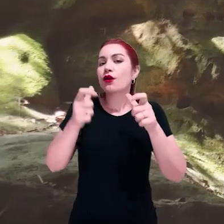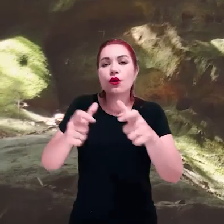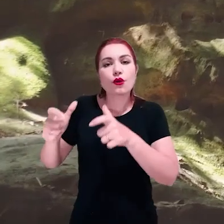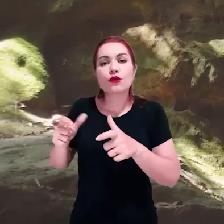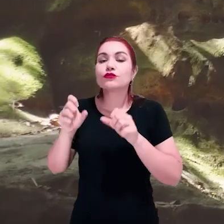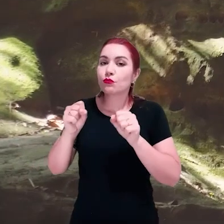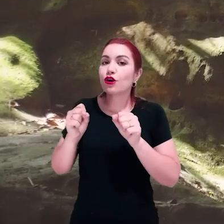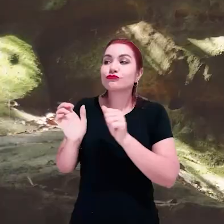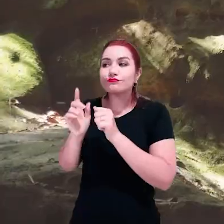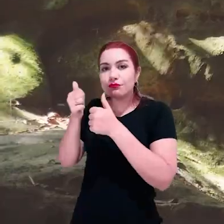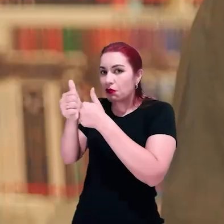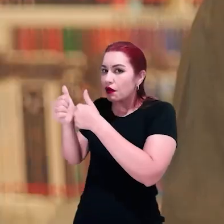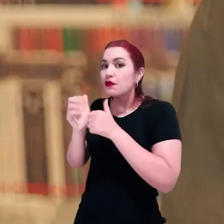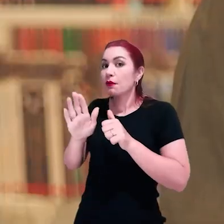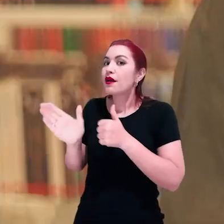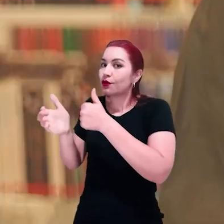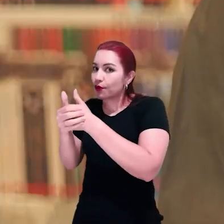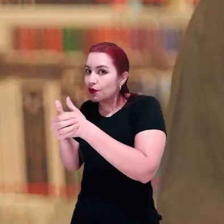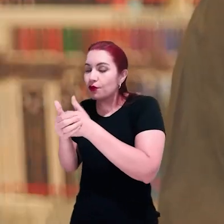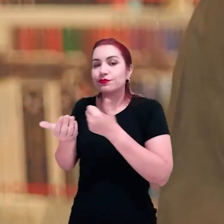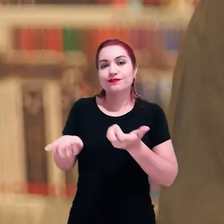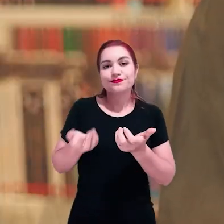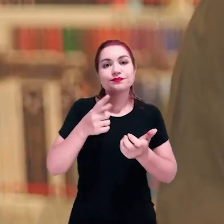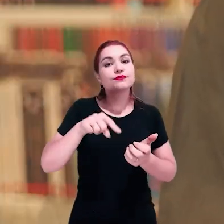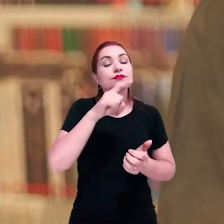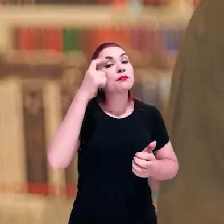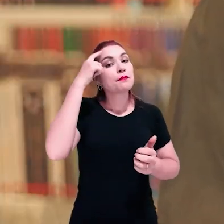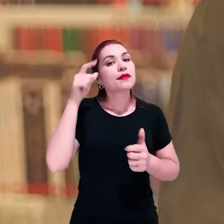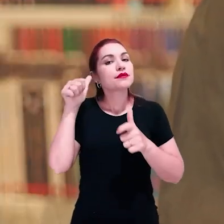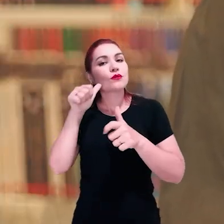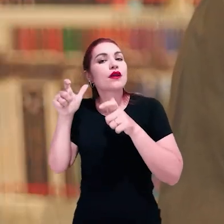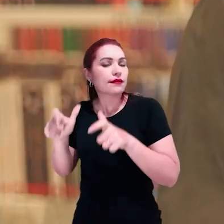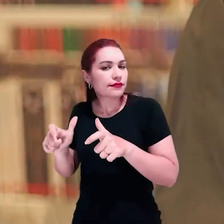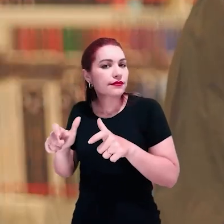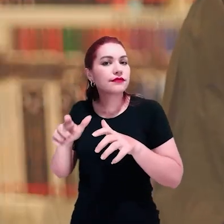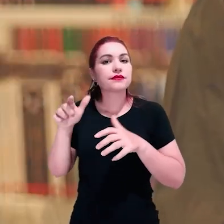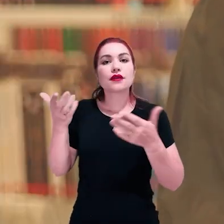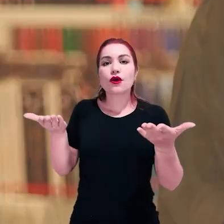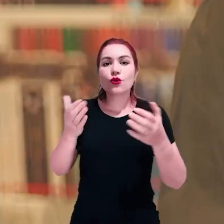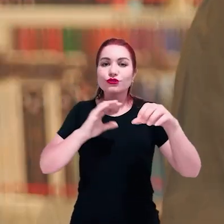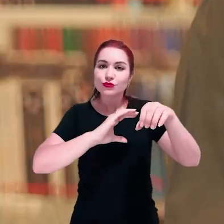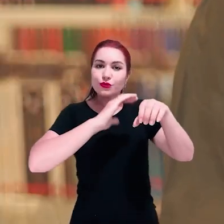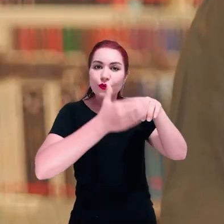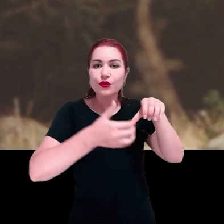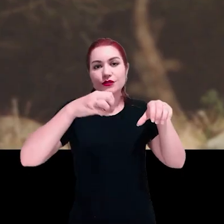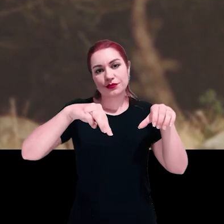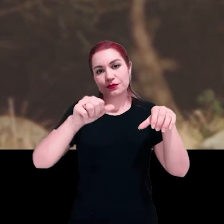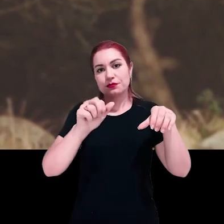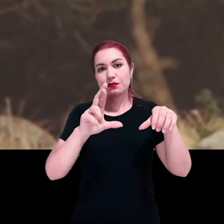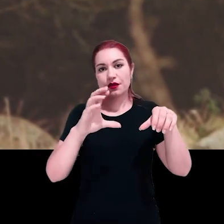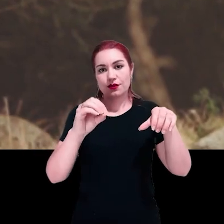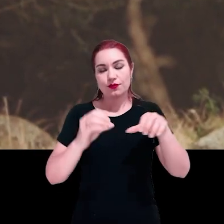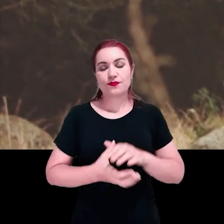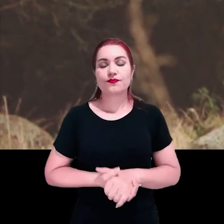local abrigado, de grande abrigo. E onde que nós acreditamos que elas estavam? Onde hoje é Gruta do Marco. Pulquéria caminha